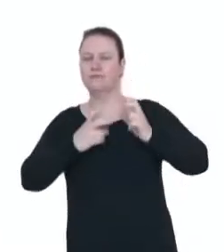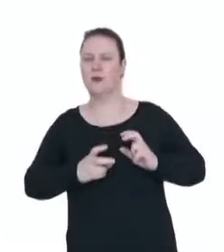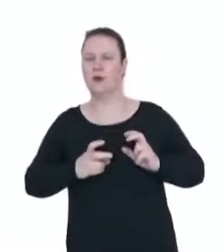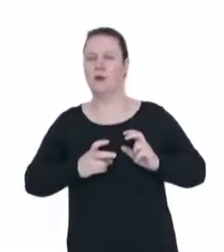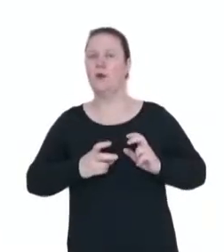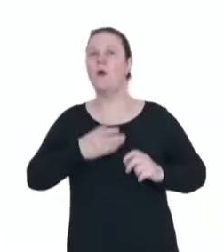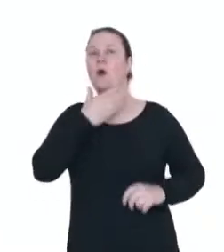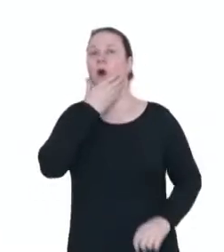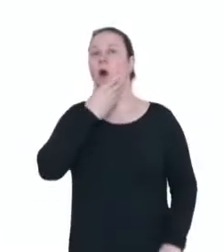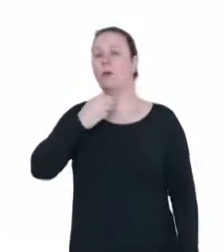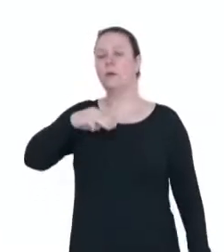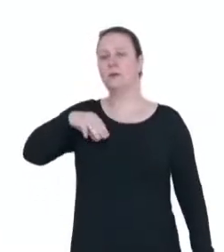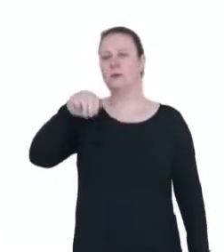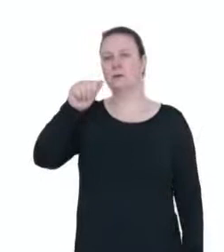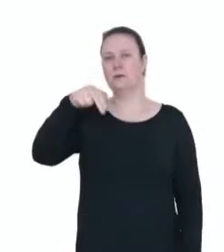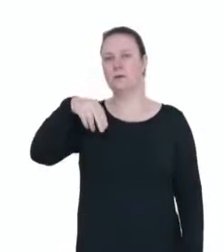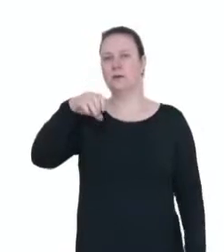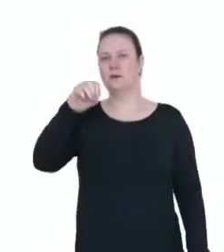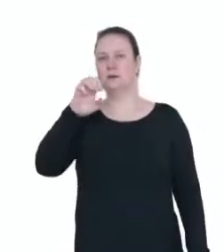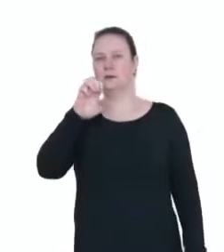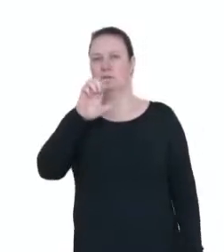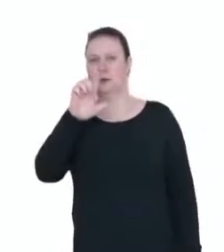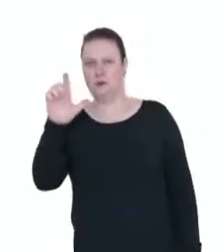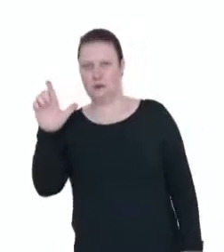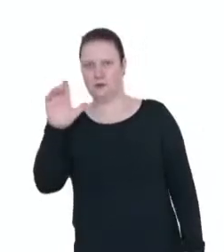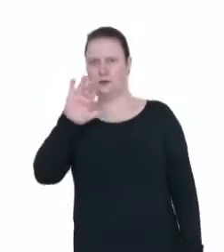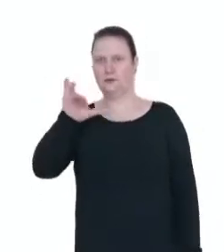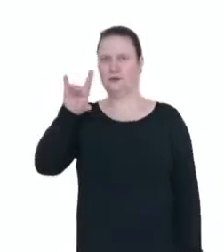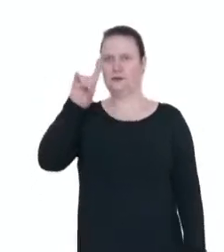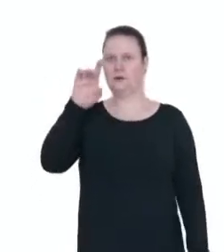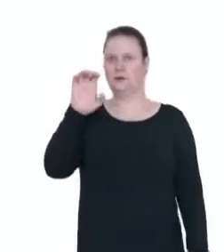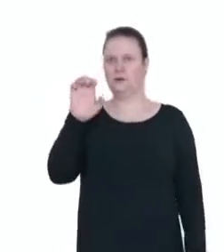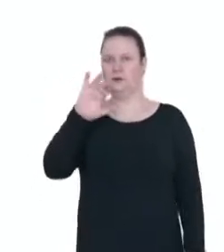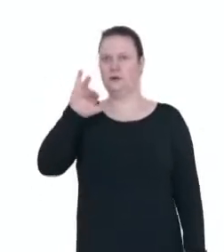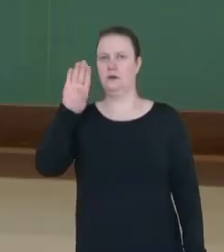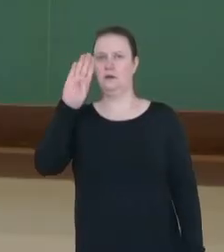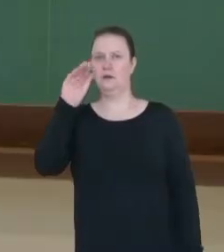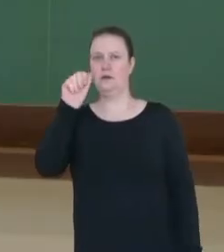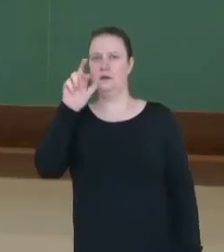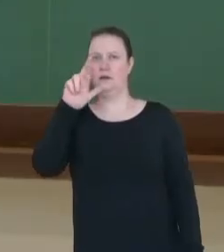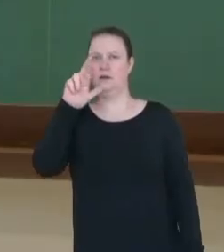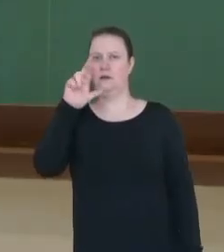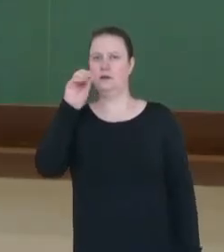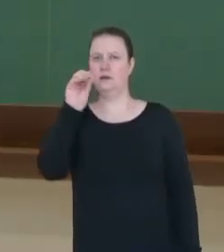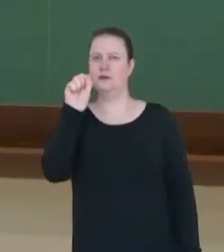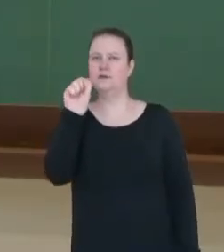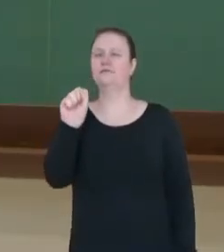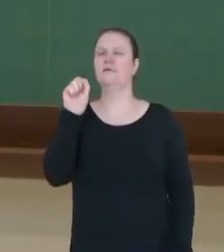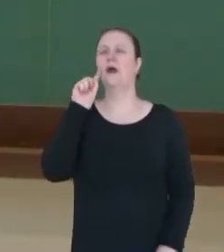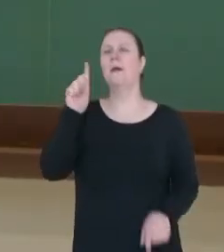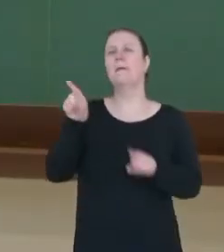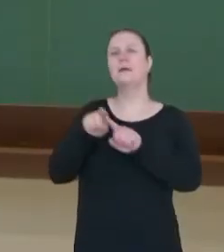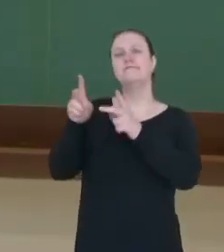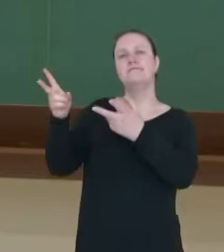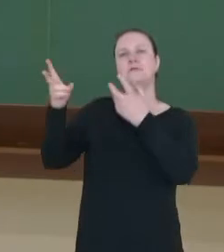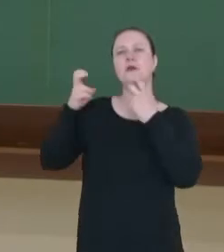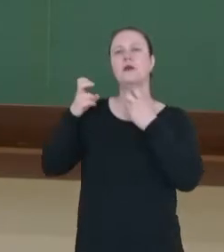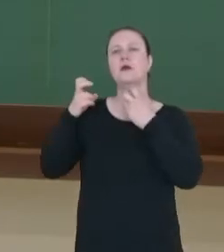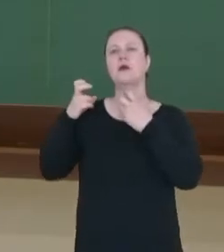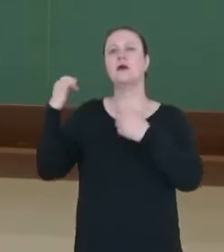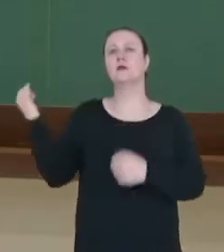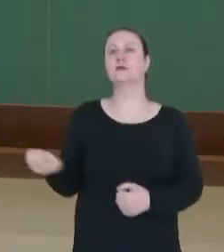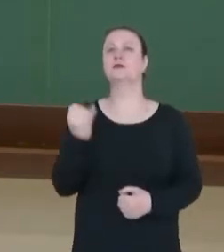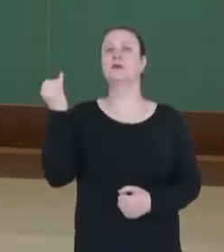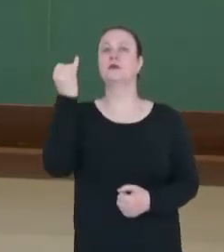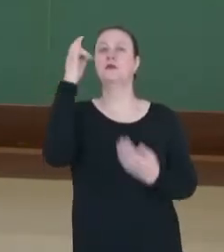Manuel de Barros, poeta. Reconhecer a importância dos escritores para a literatura. Reconhecer o contexto